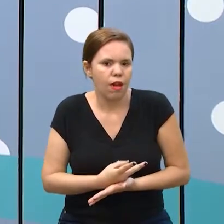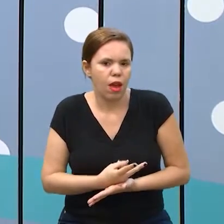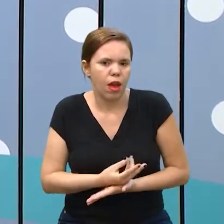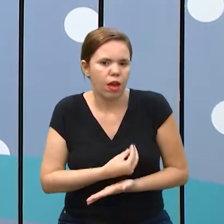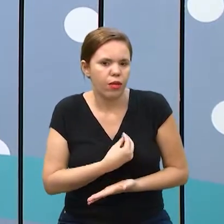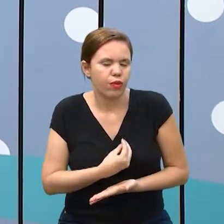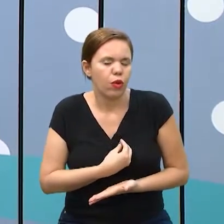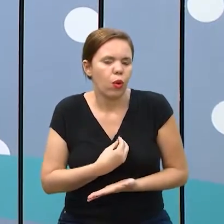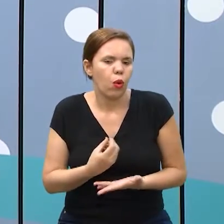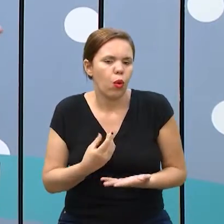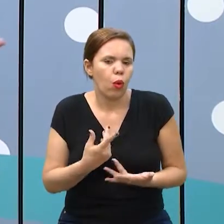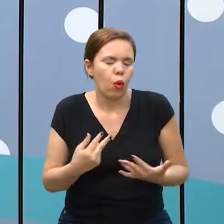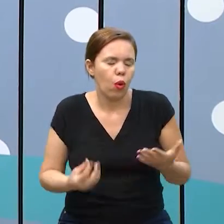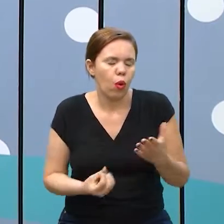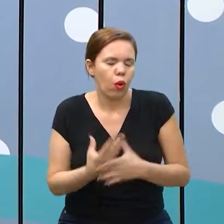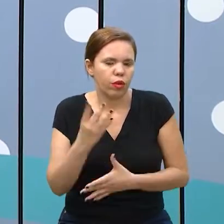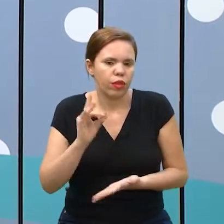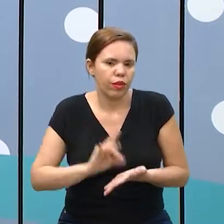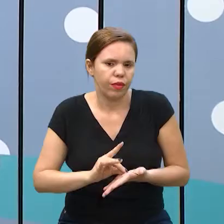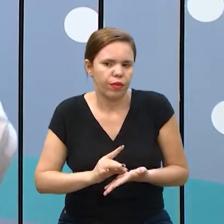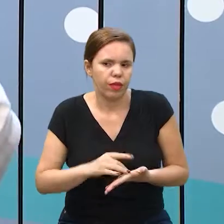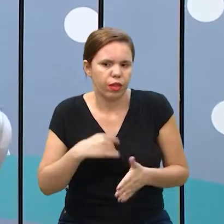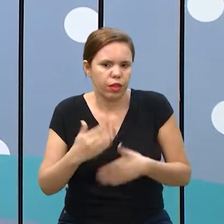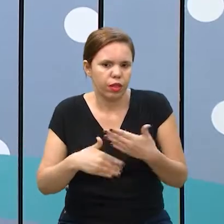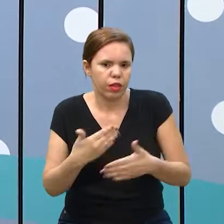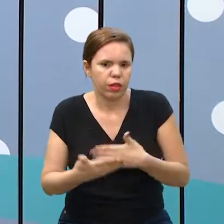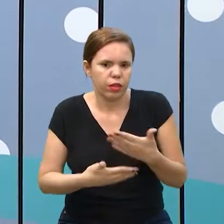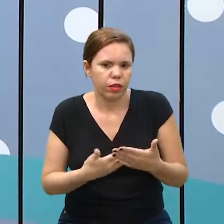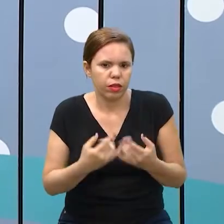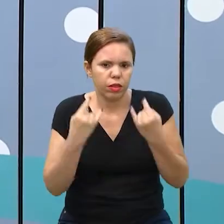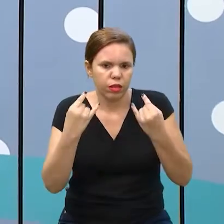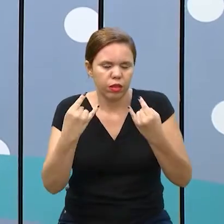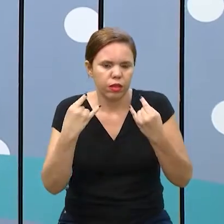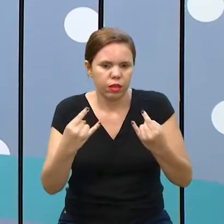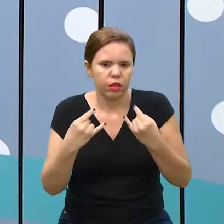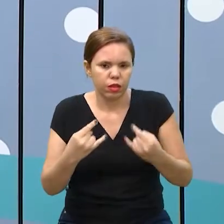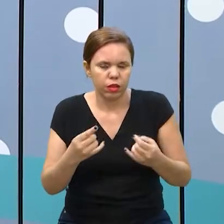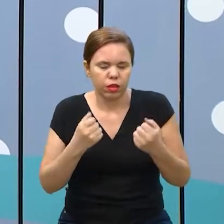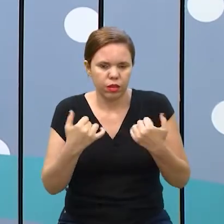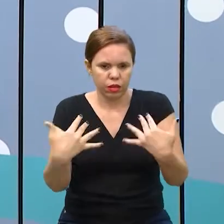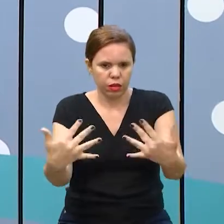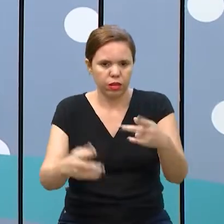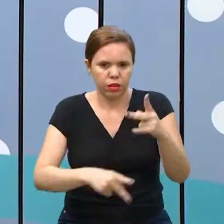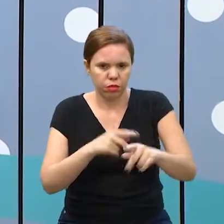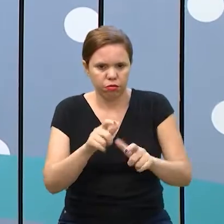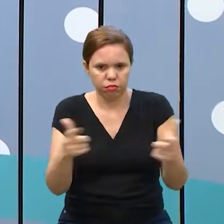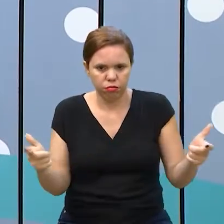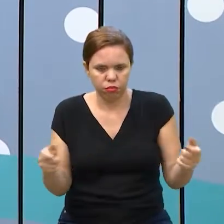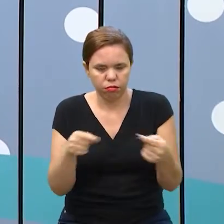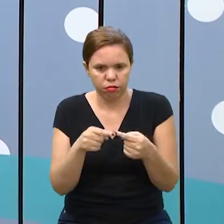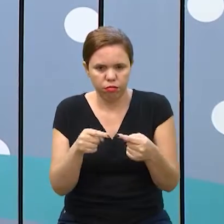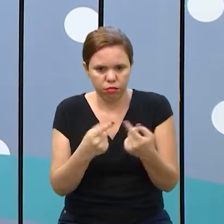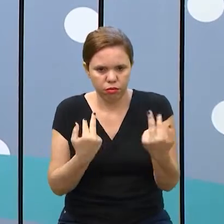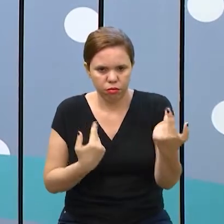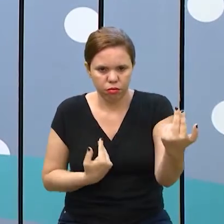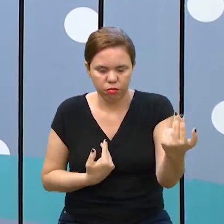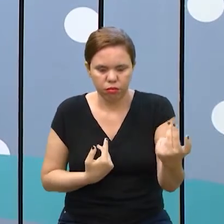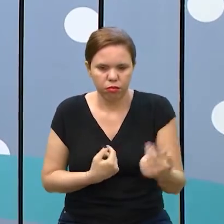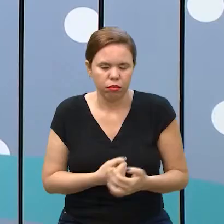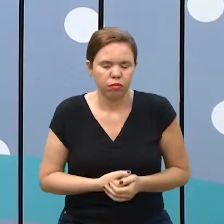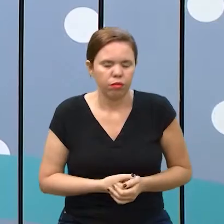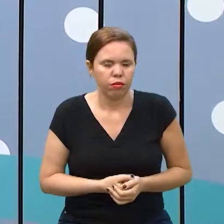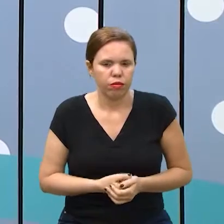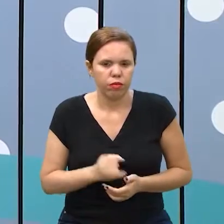vou ficcionalizar fatos do meu dia a dia de forma que eles fiquem atrativos para a minha audiência e que elas se identifiquem